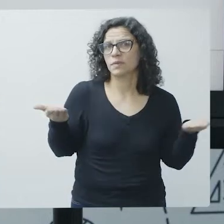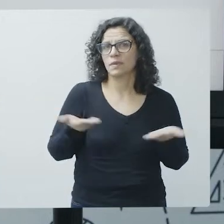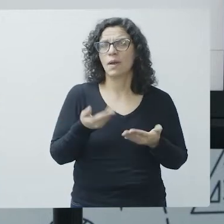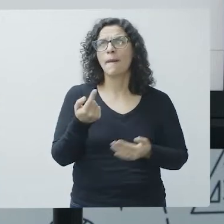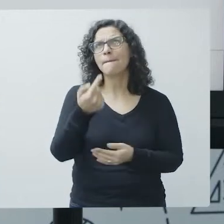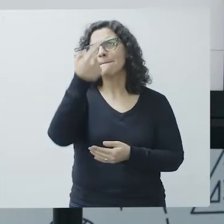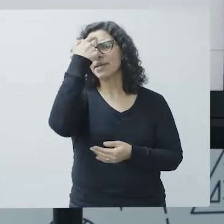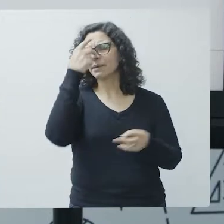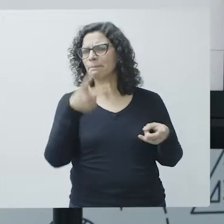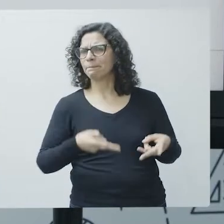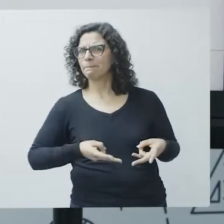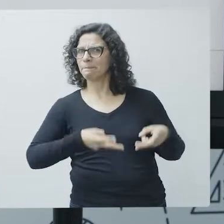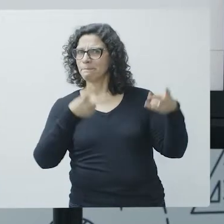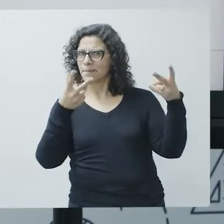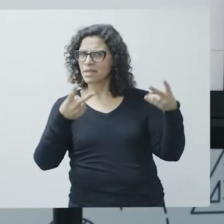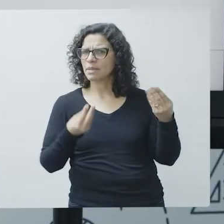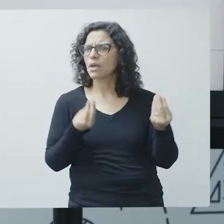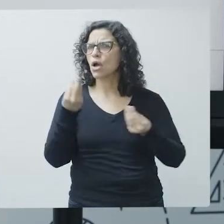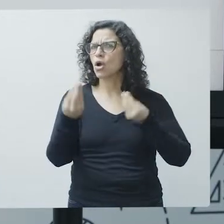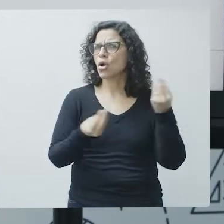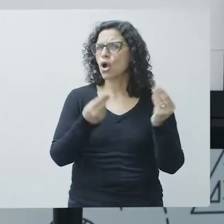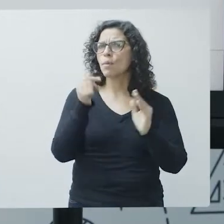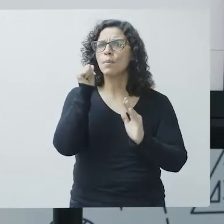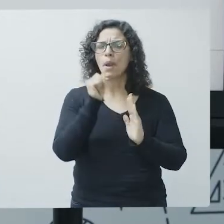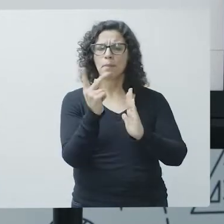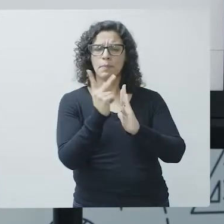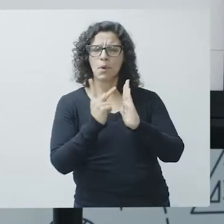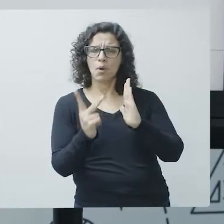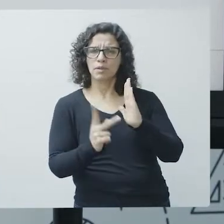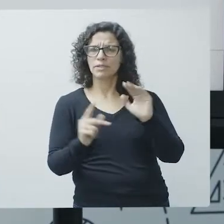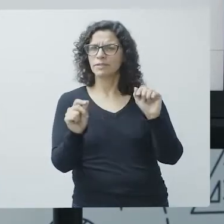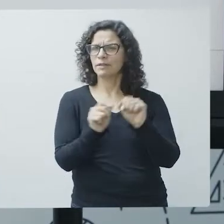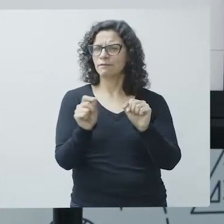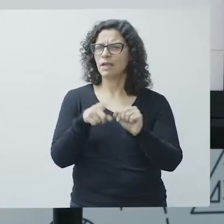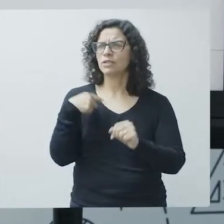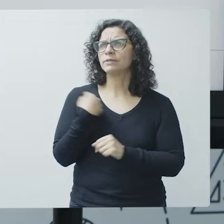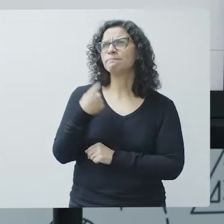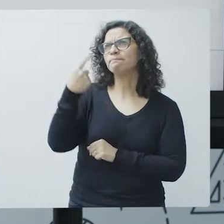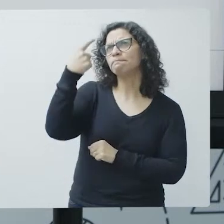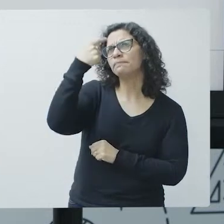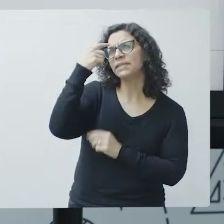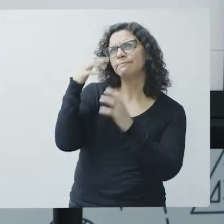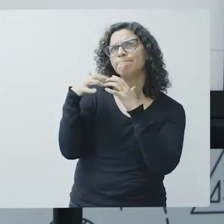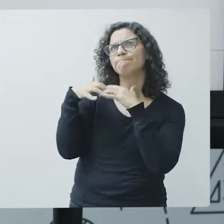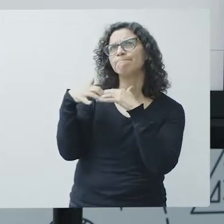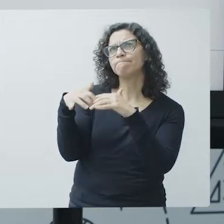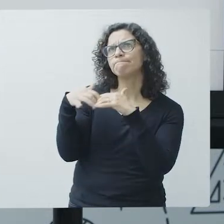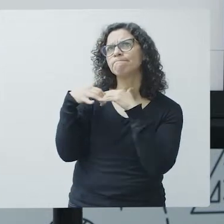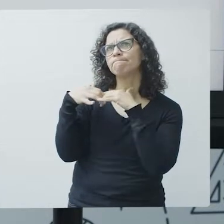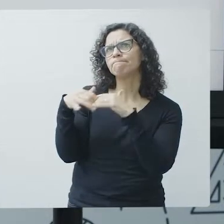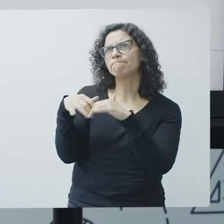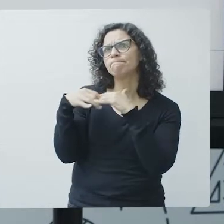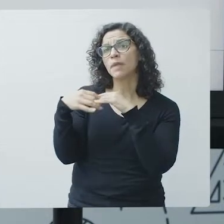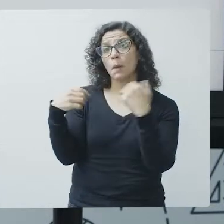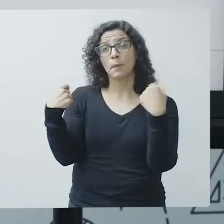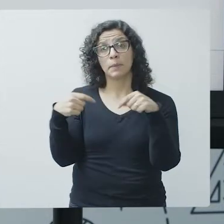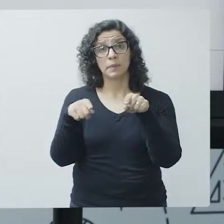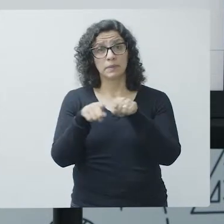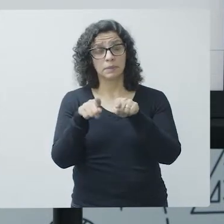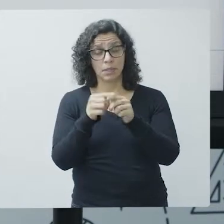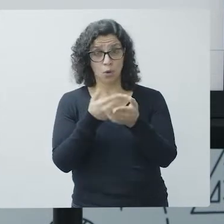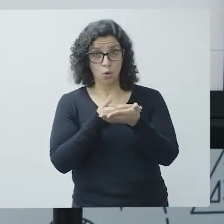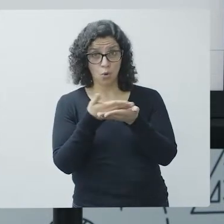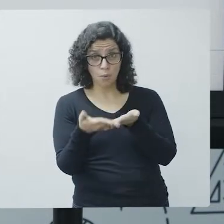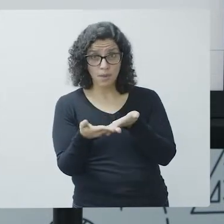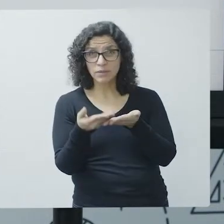a perceber como essa poetisa faz com que a gente pense, com que a gente reflita. E lembram lá do